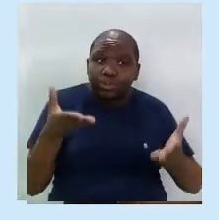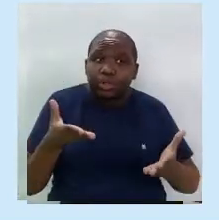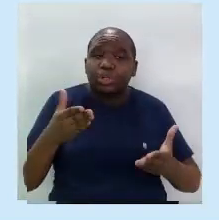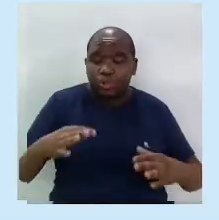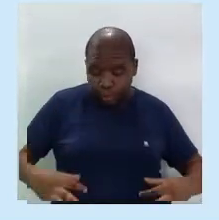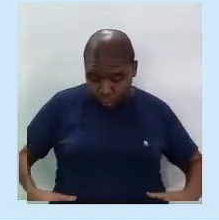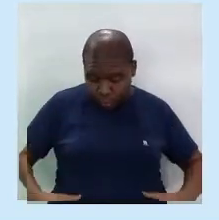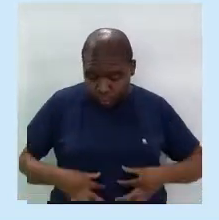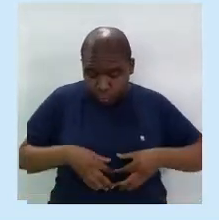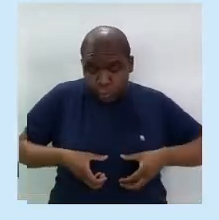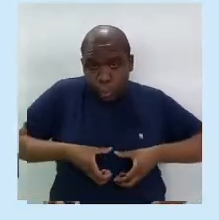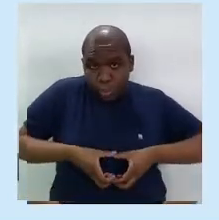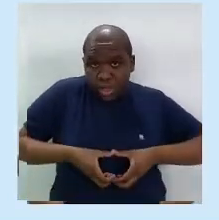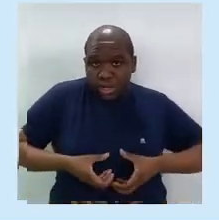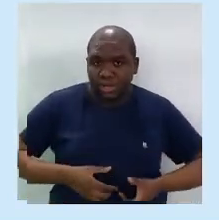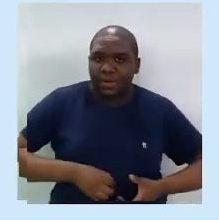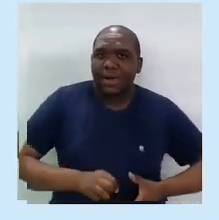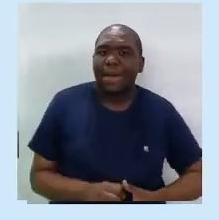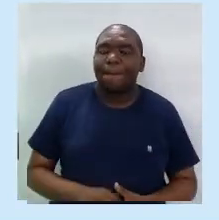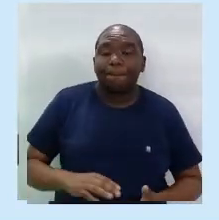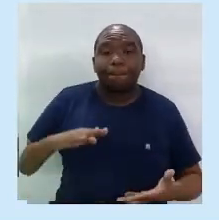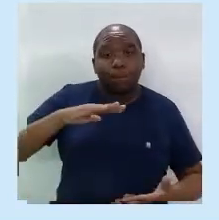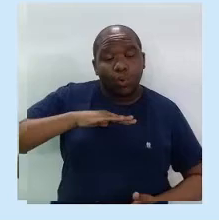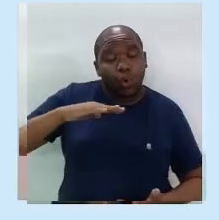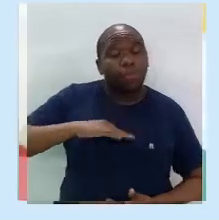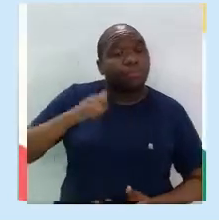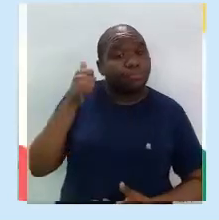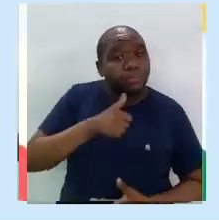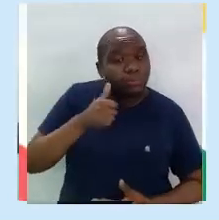sobre as tubas uterinas. No corpo da